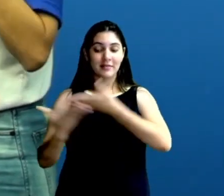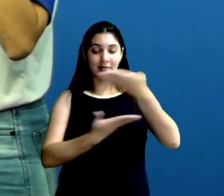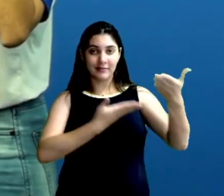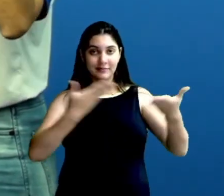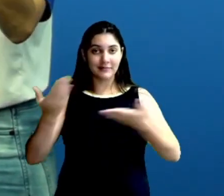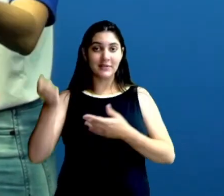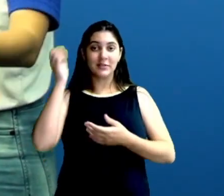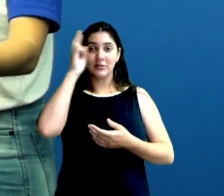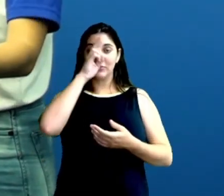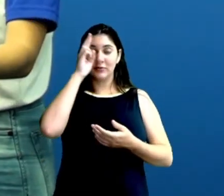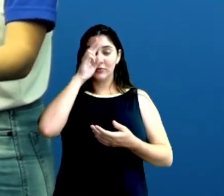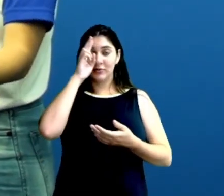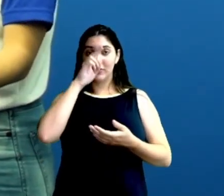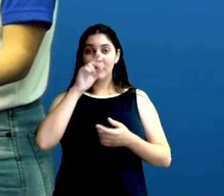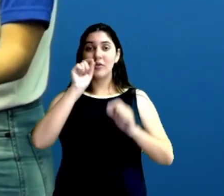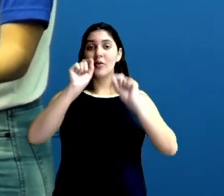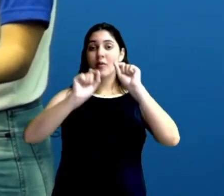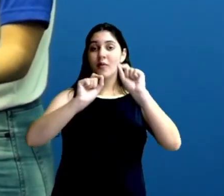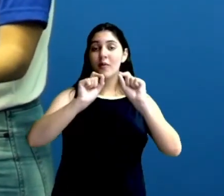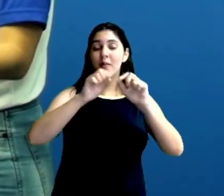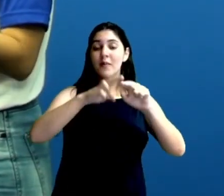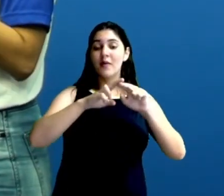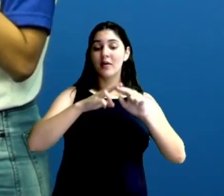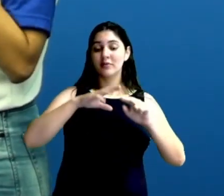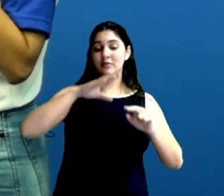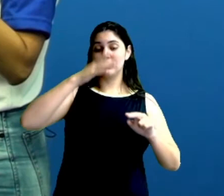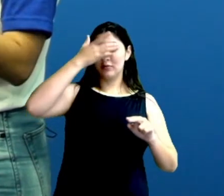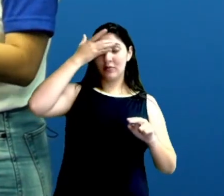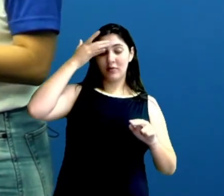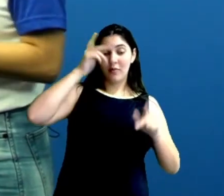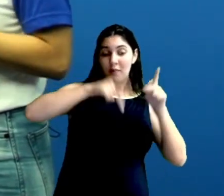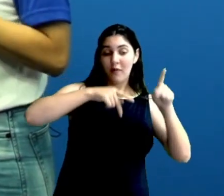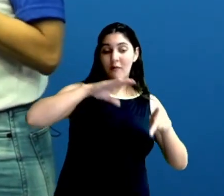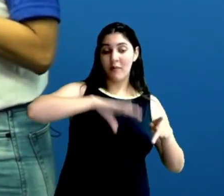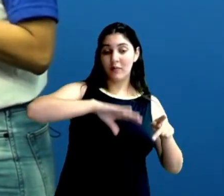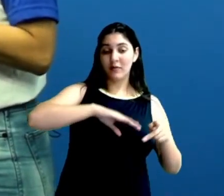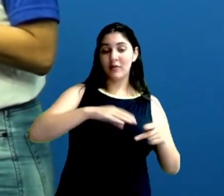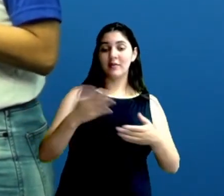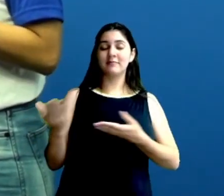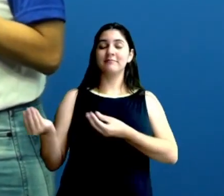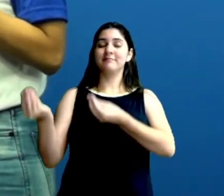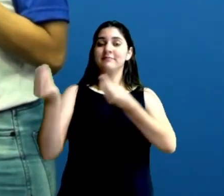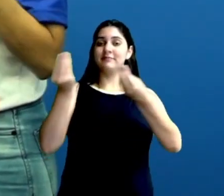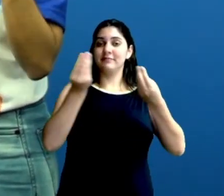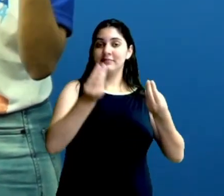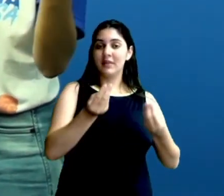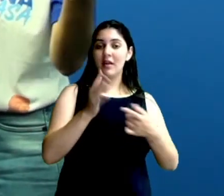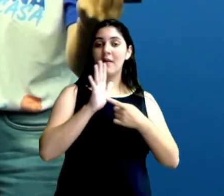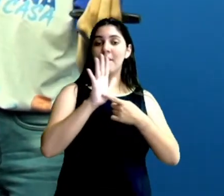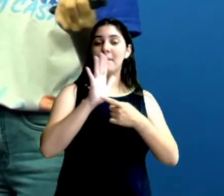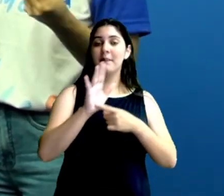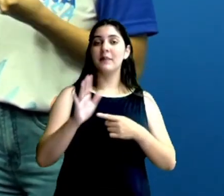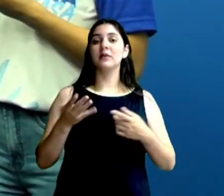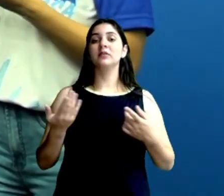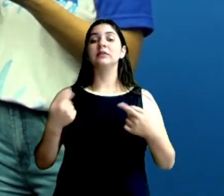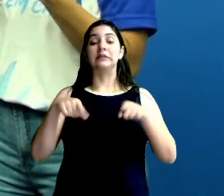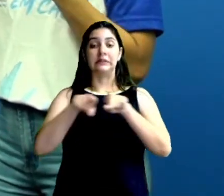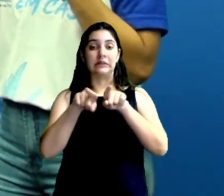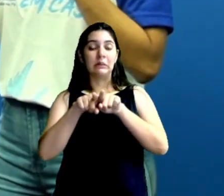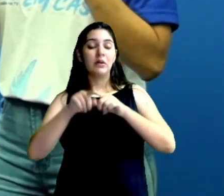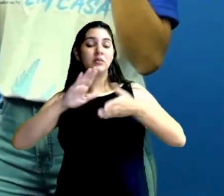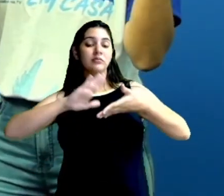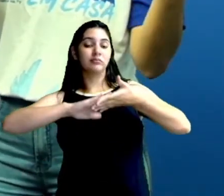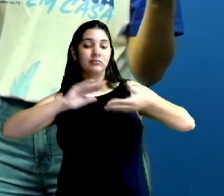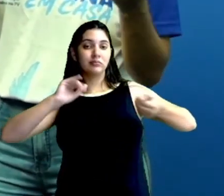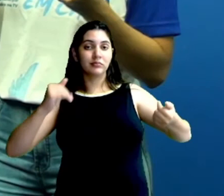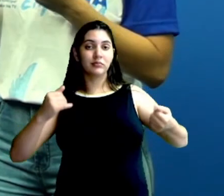a partir do português que vem e que traz essa, ou também do